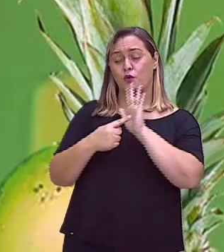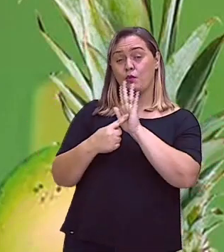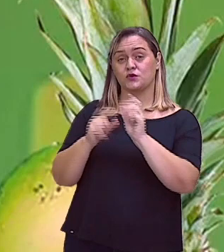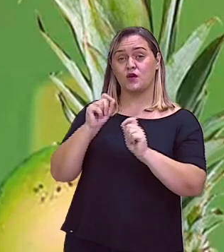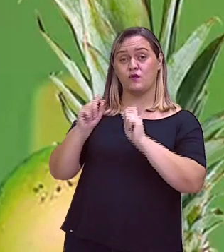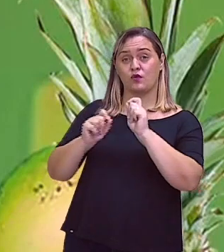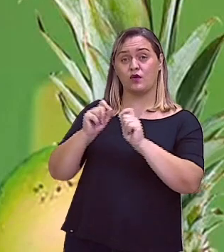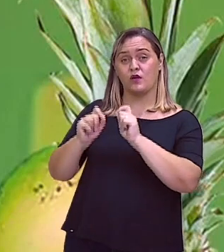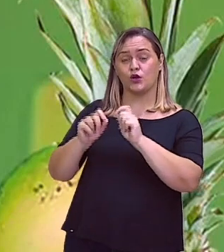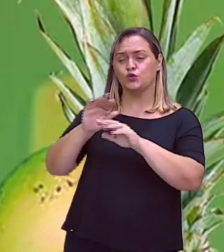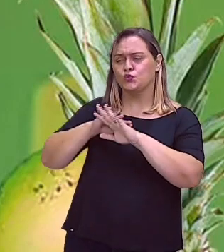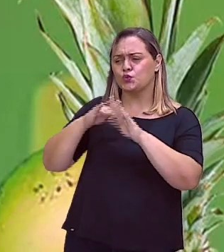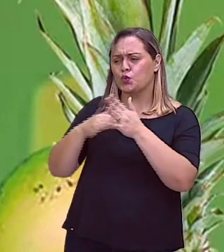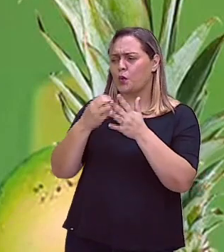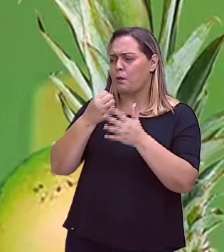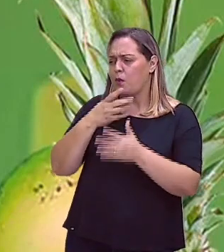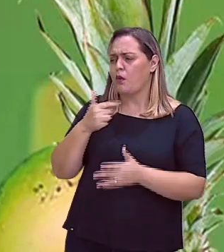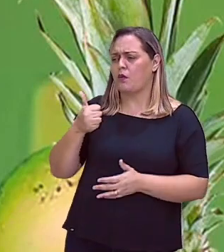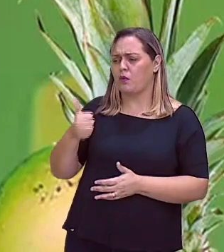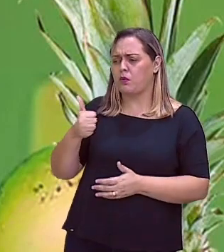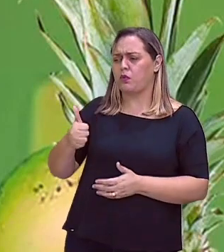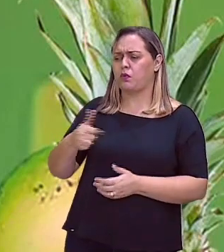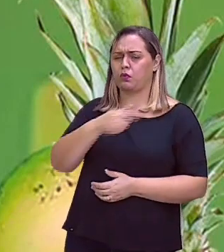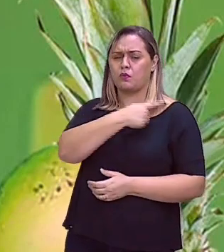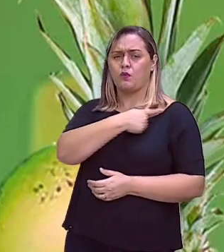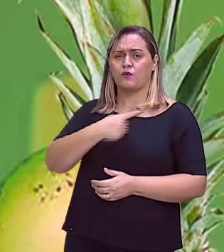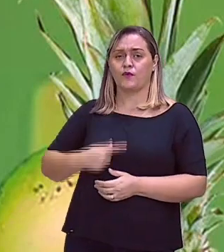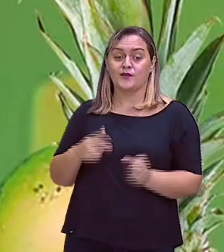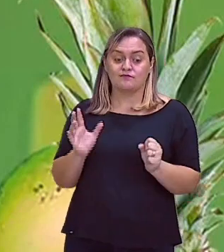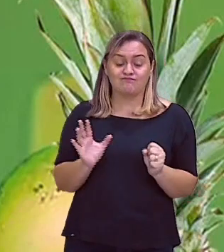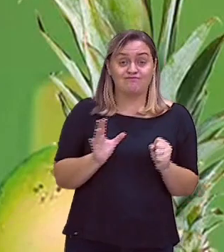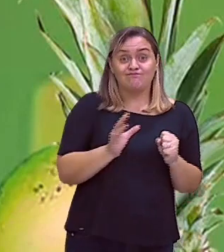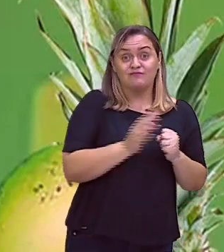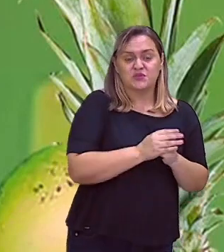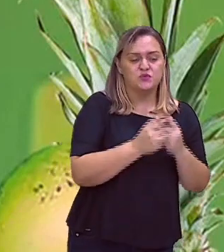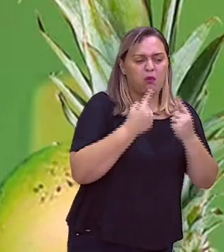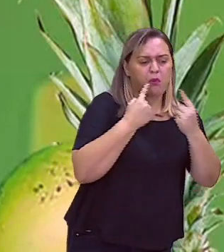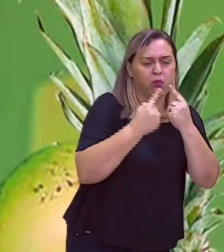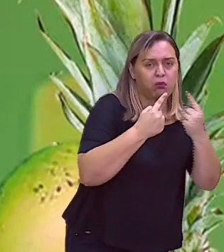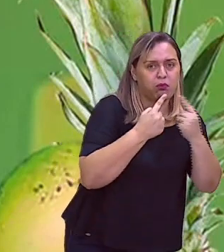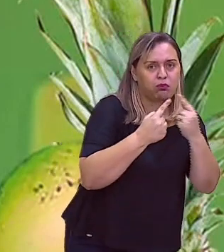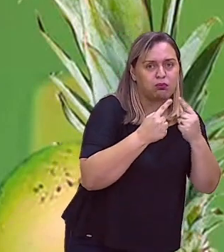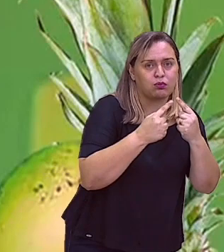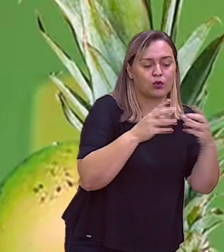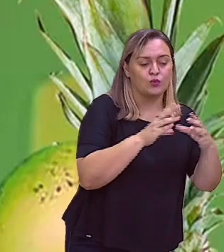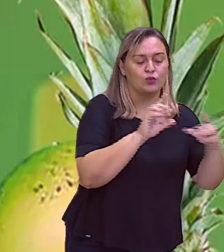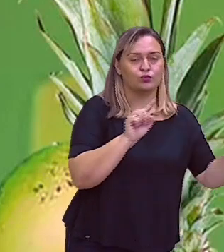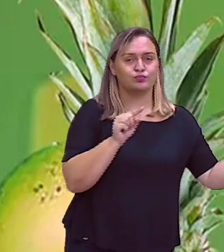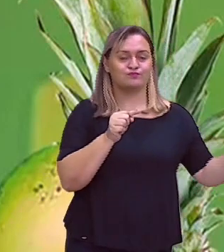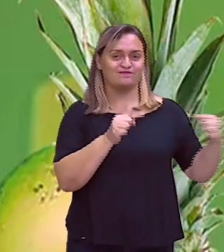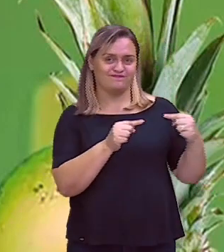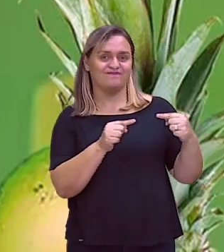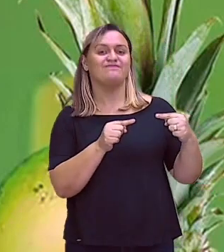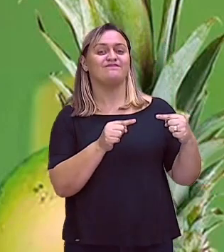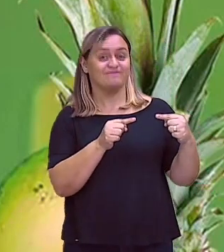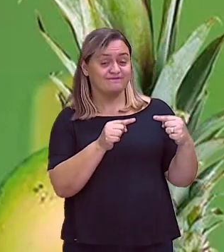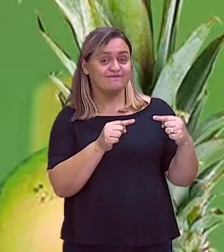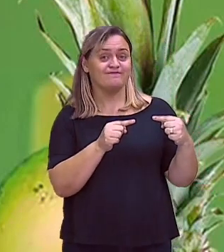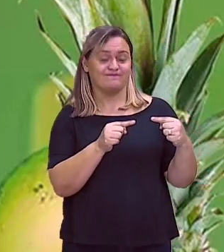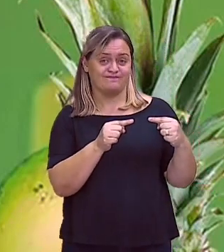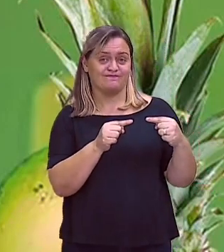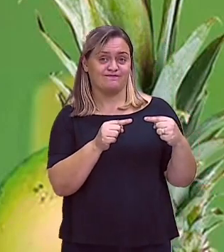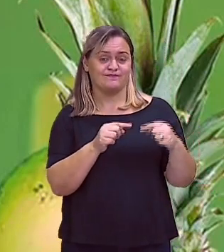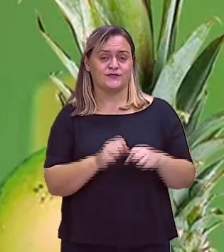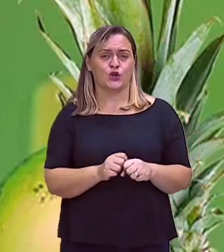do governo e omitir as críticas feitas pela posição Então essa propaganda política contra a censura eram